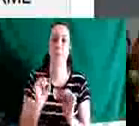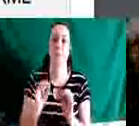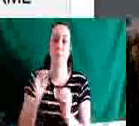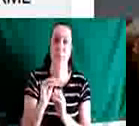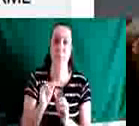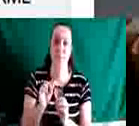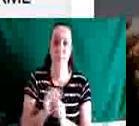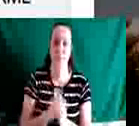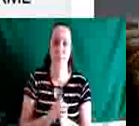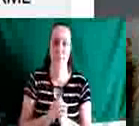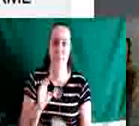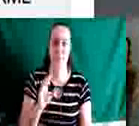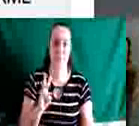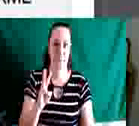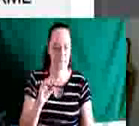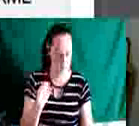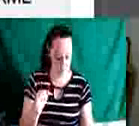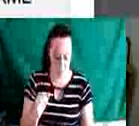Um minutinho, pessoal, por favor.